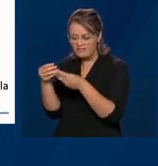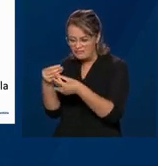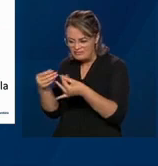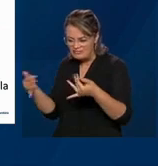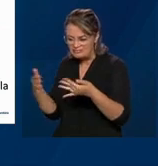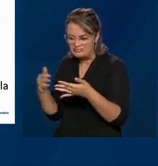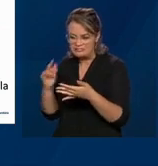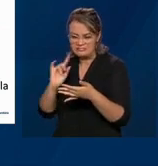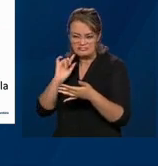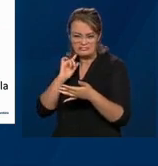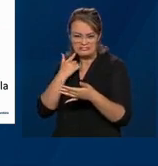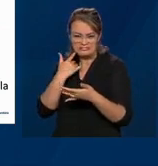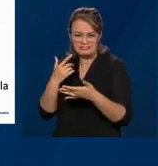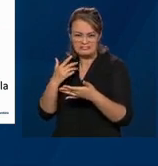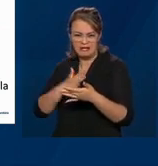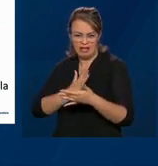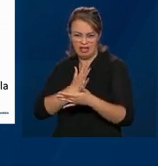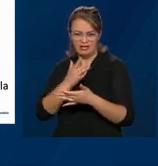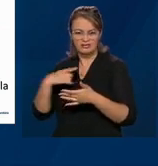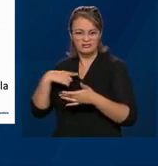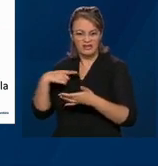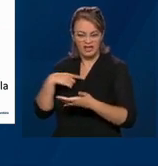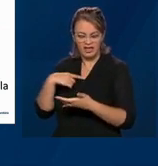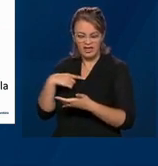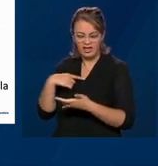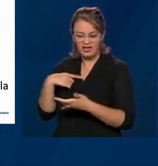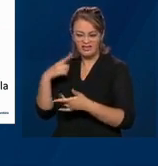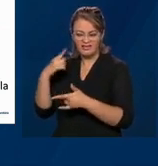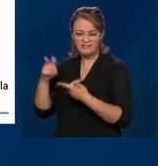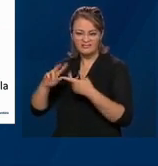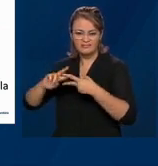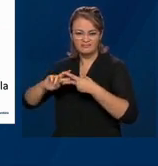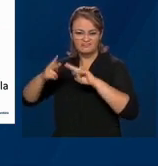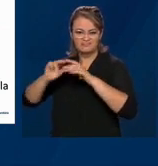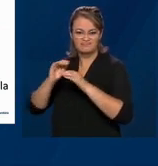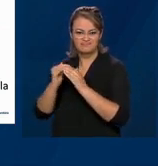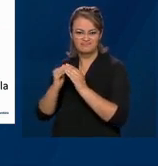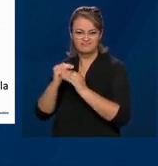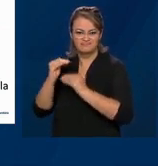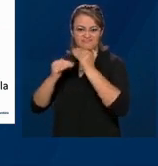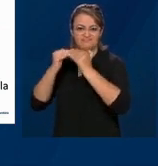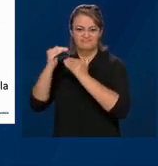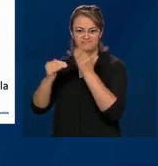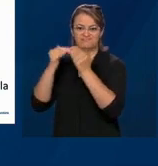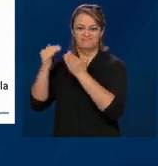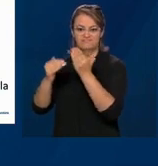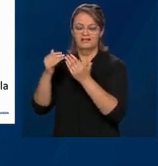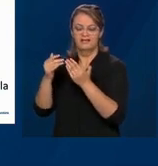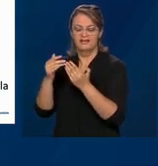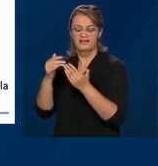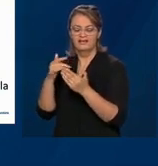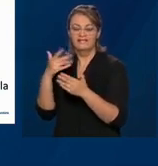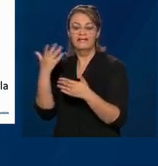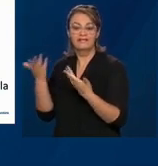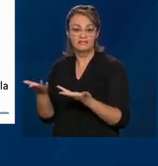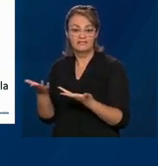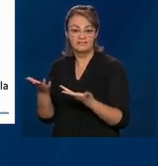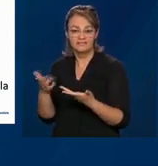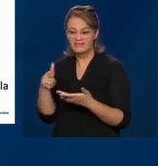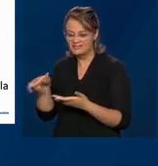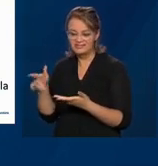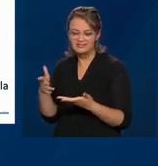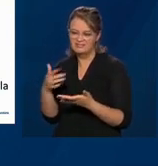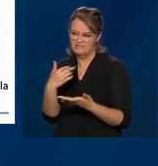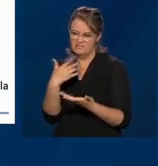partículas que possam causar mais reações, outras reações não